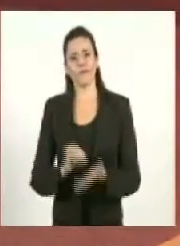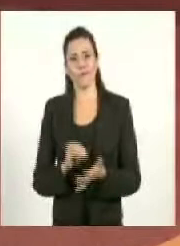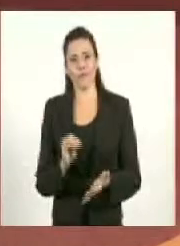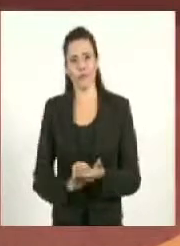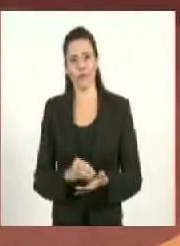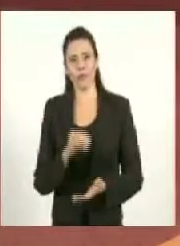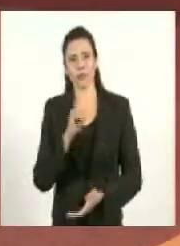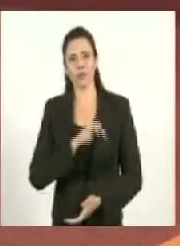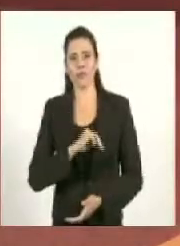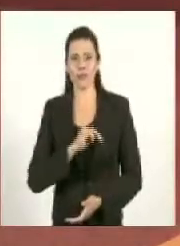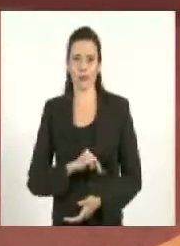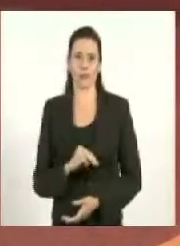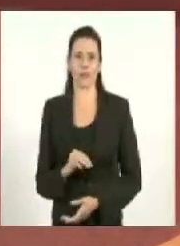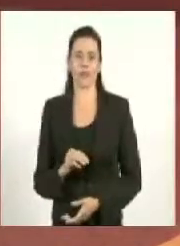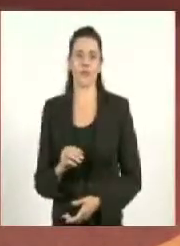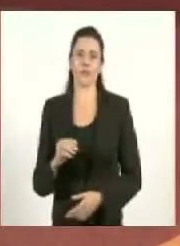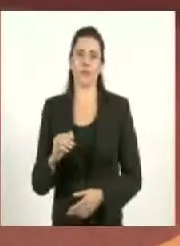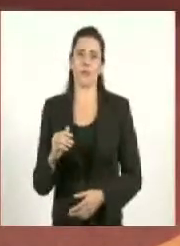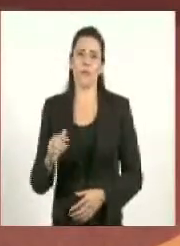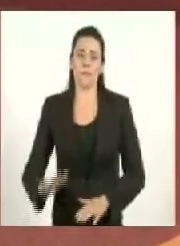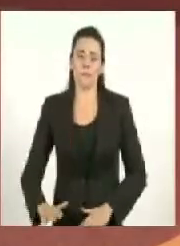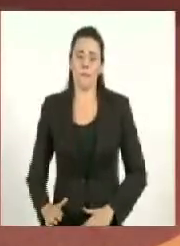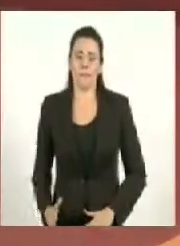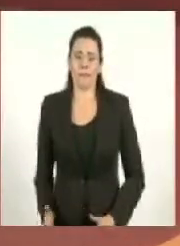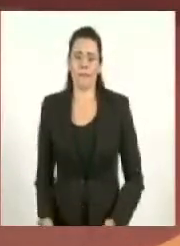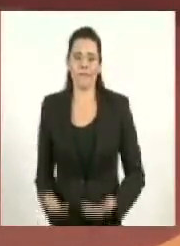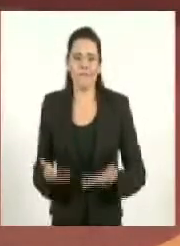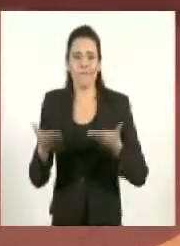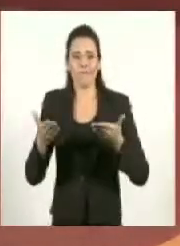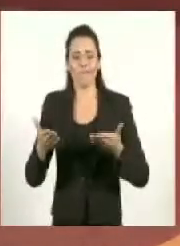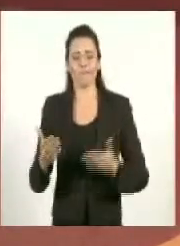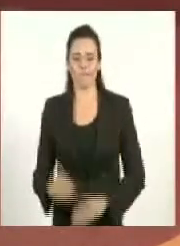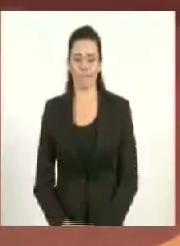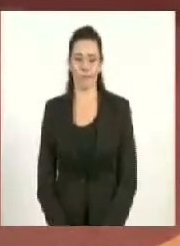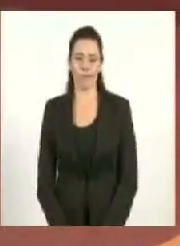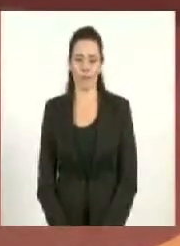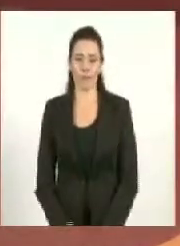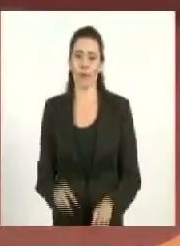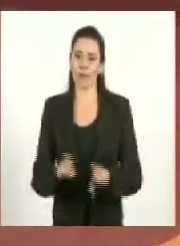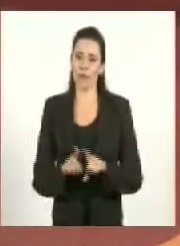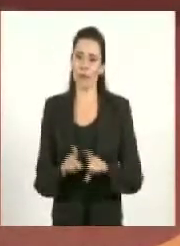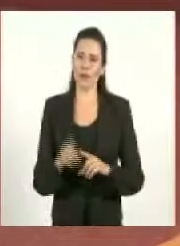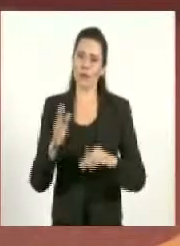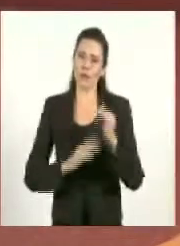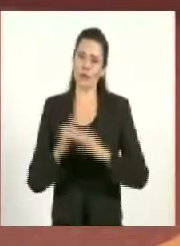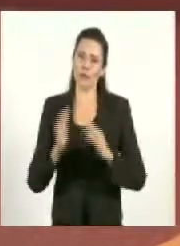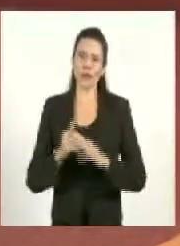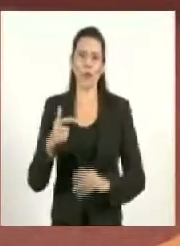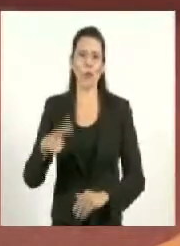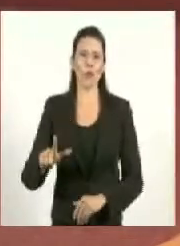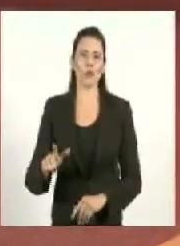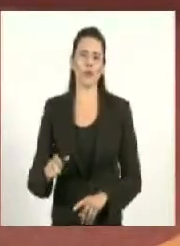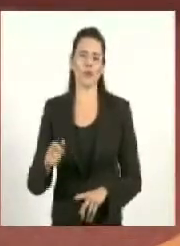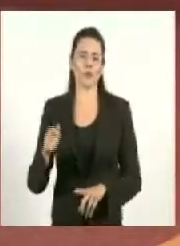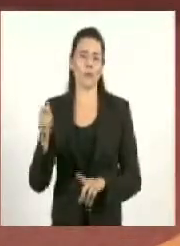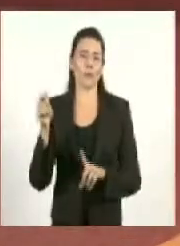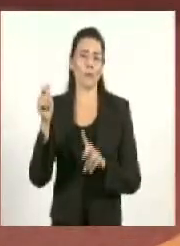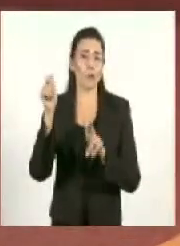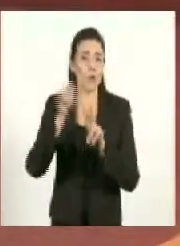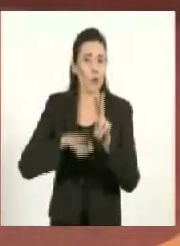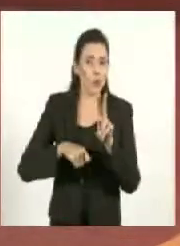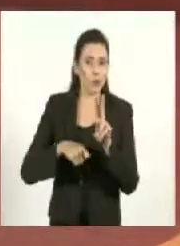Portanto, 2 meses sem receber dinheiro. 2. O governo